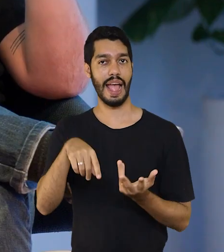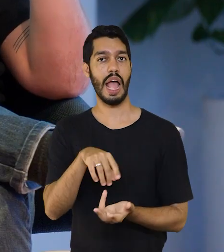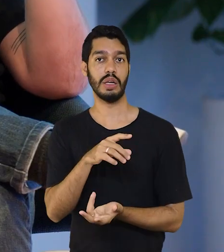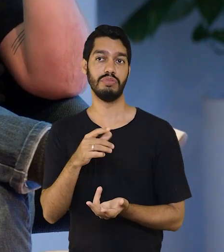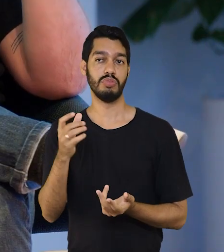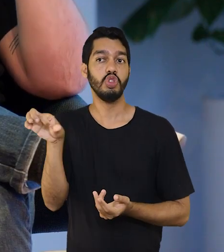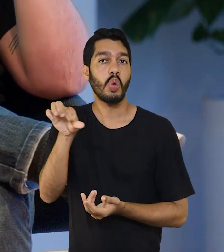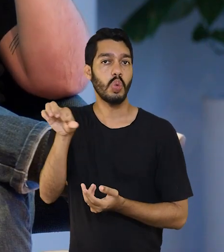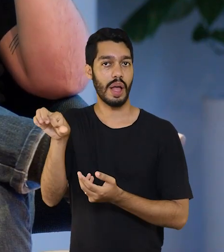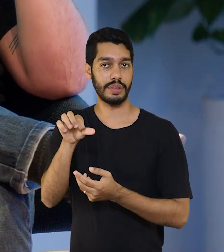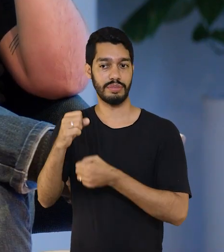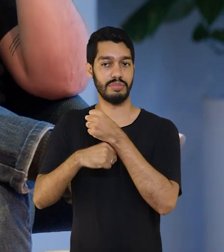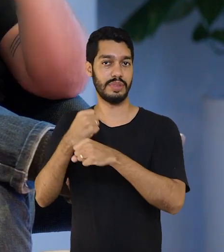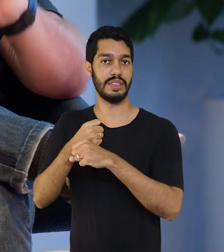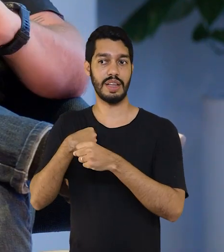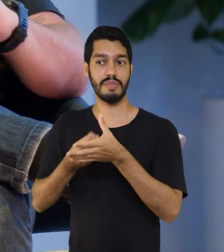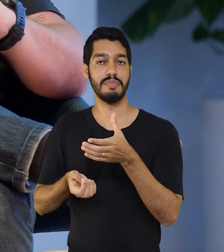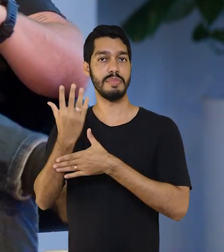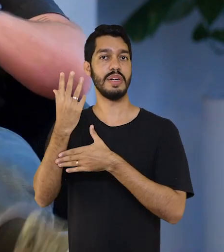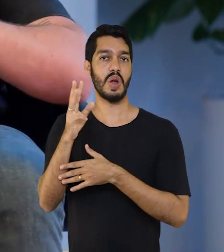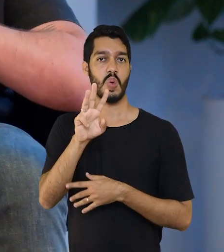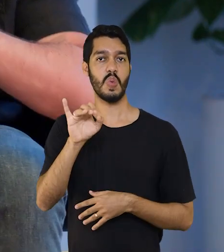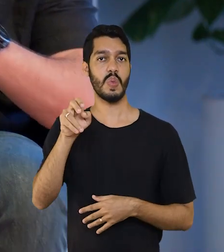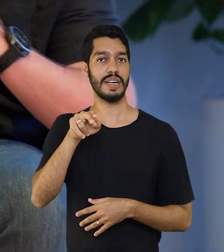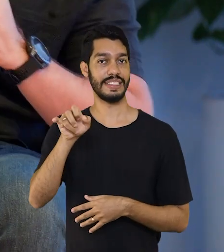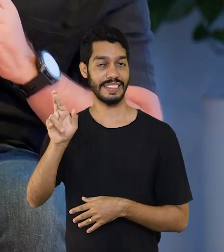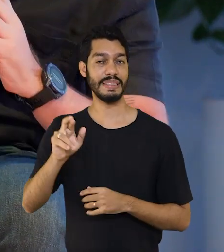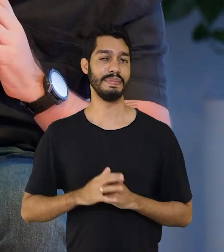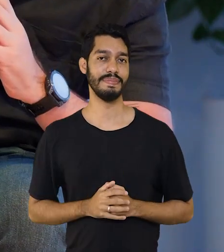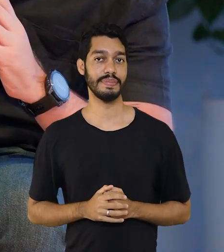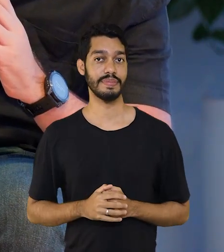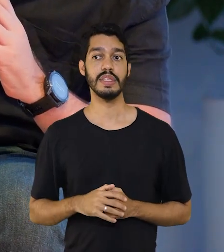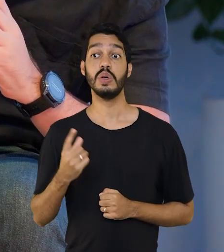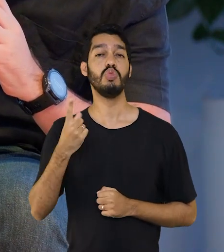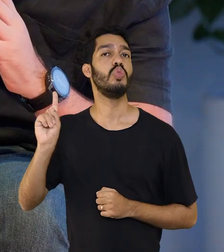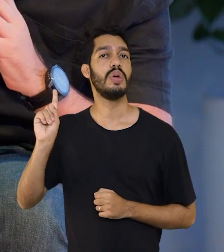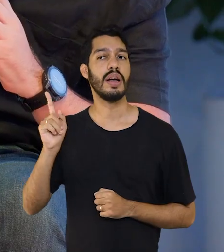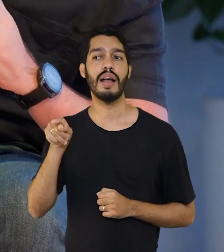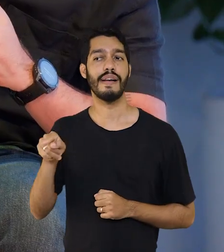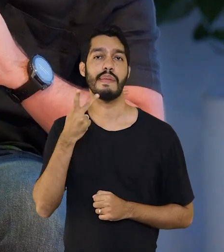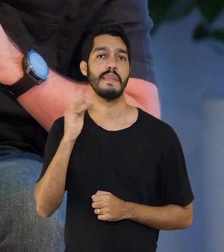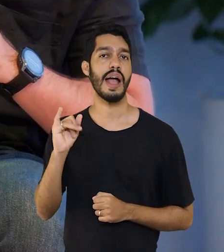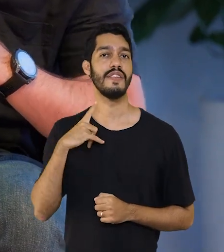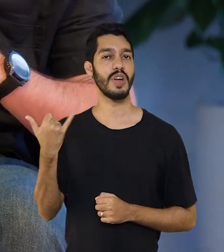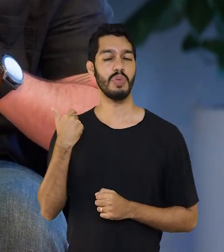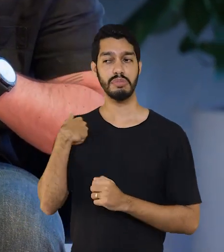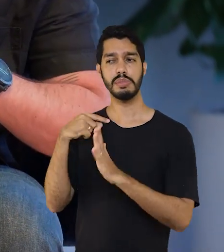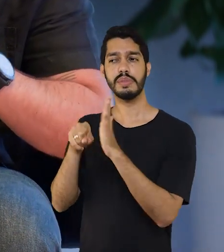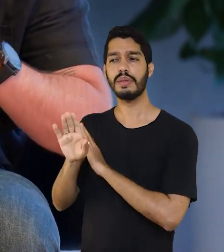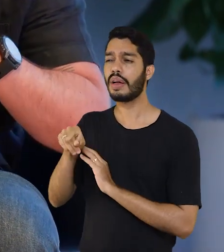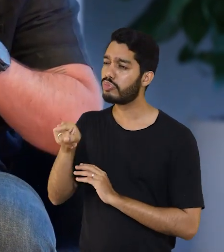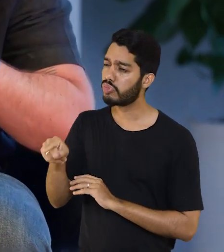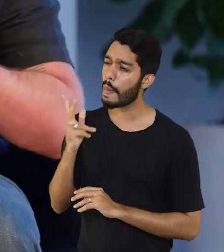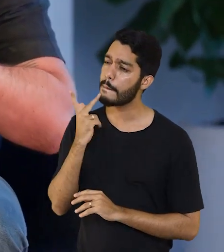apareceu exatamente no ano que eu fundei a Winning. E uma das coisas que ele me falou foi, filho,